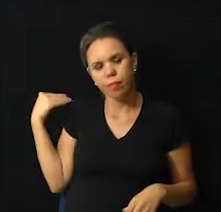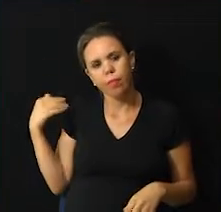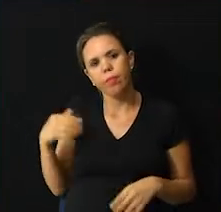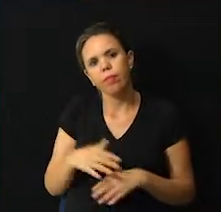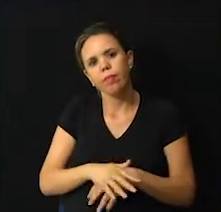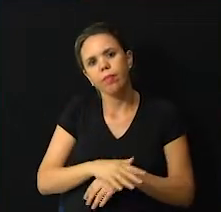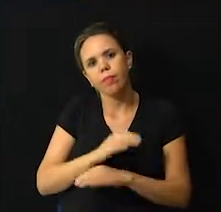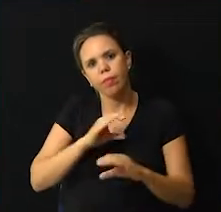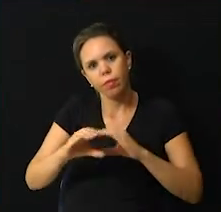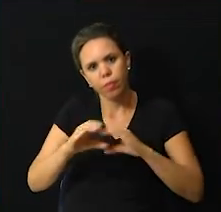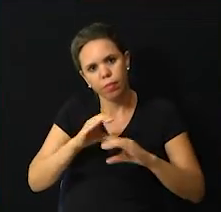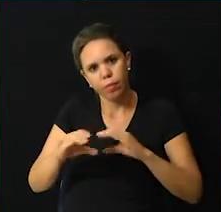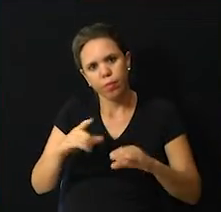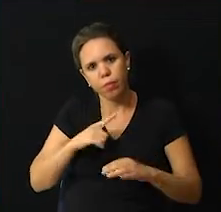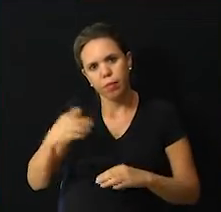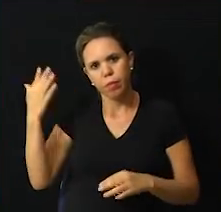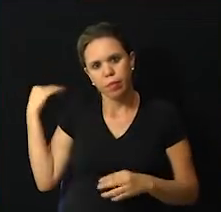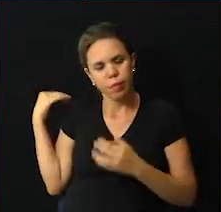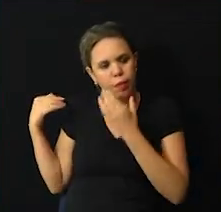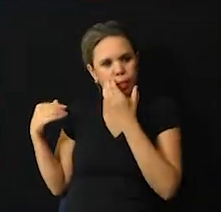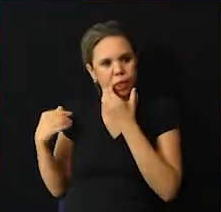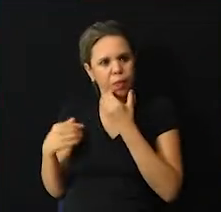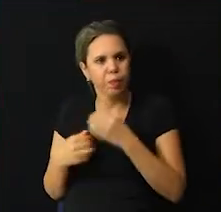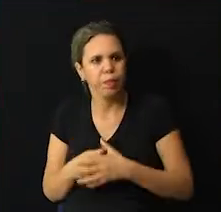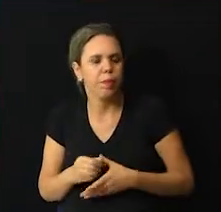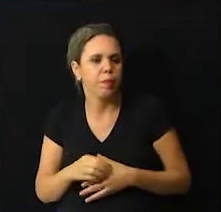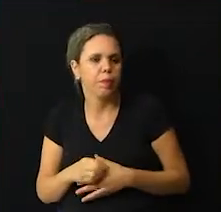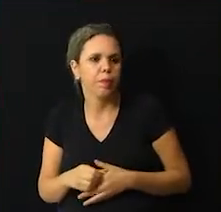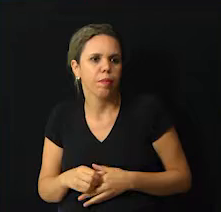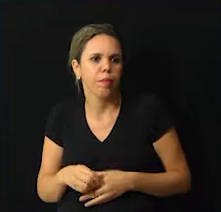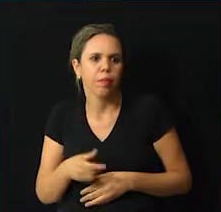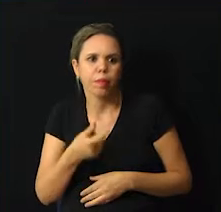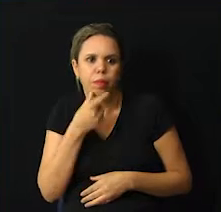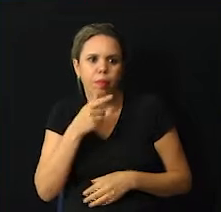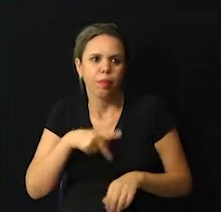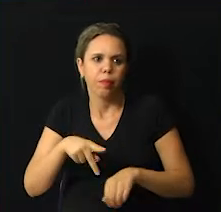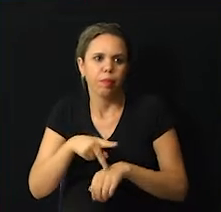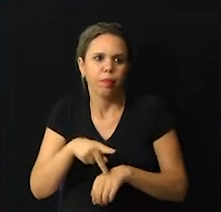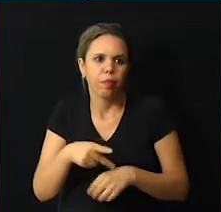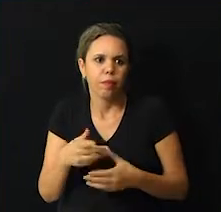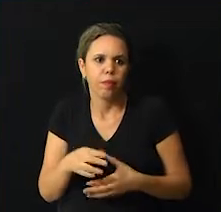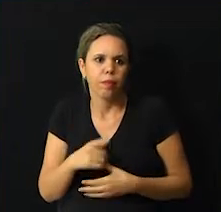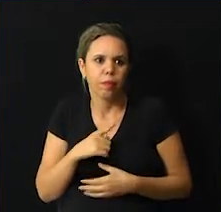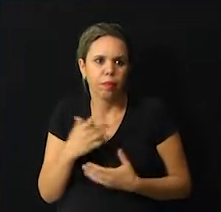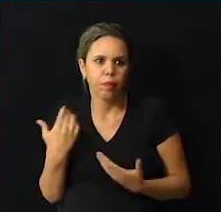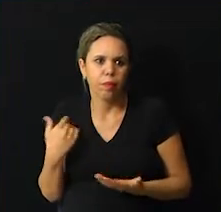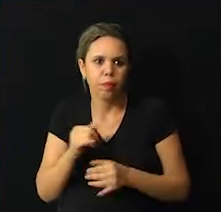através dos canais que ela tinha lá, né, na Inglaterra,